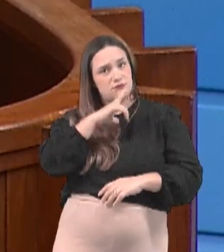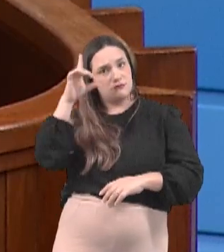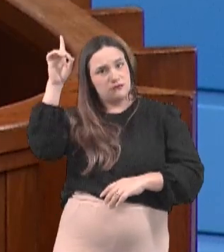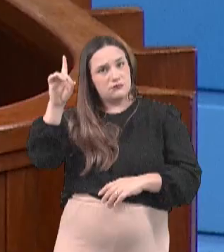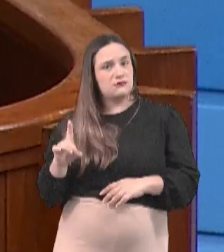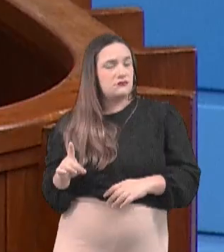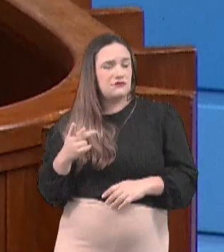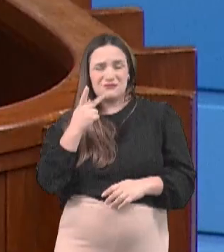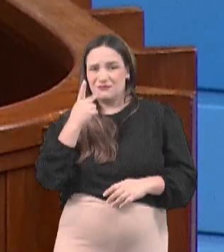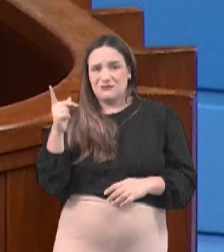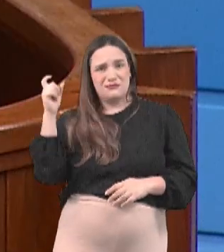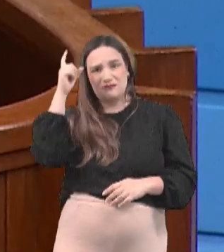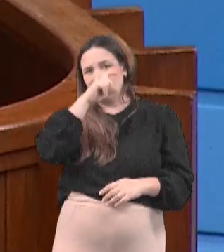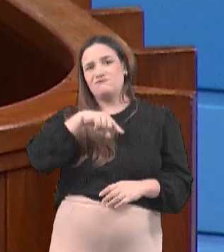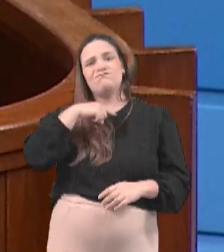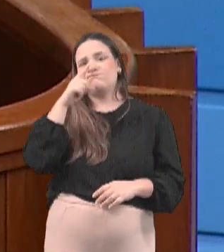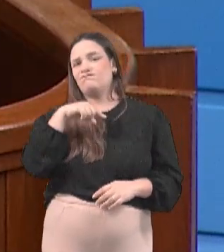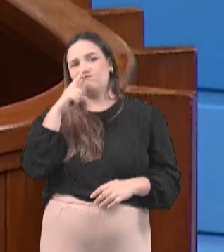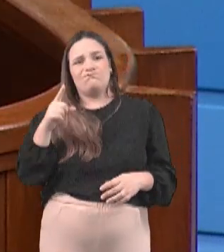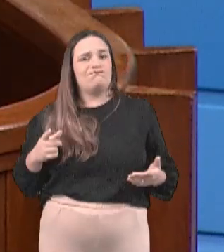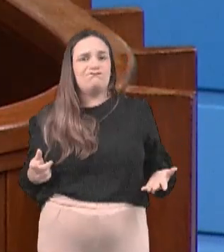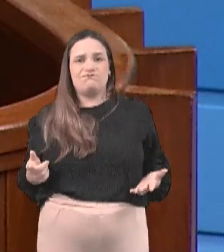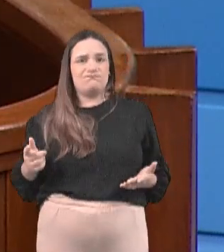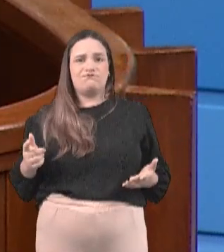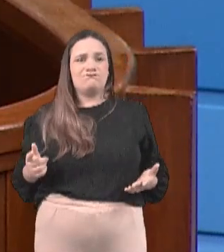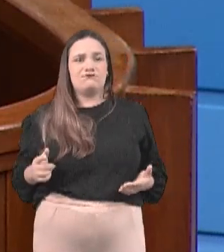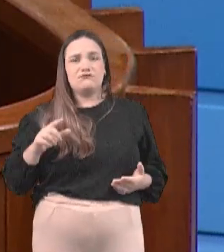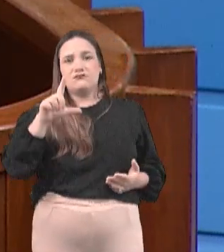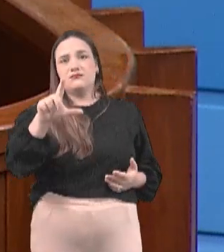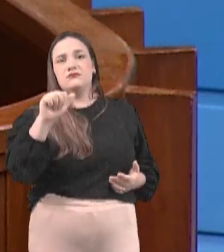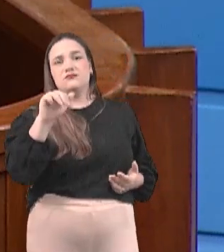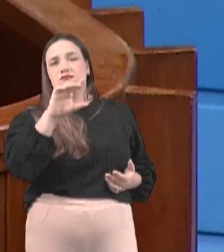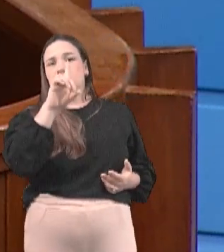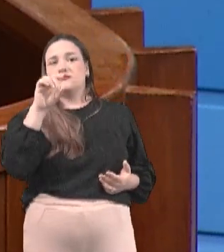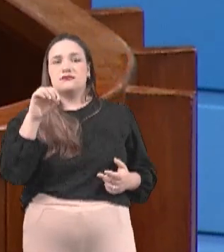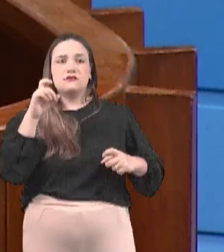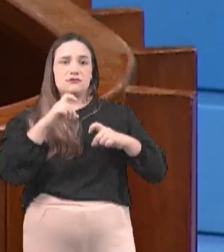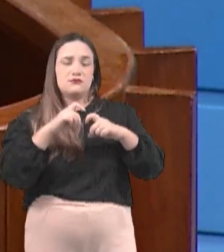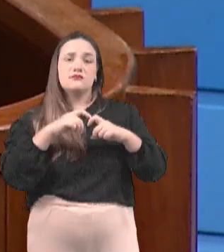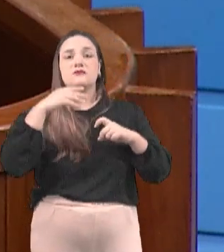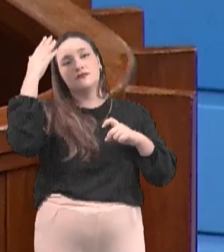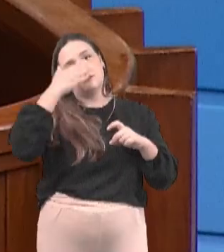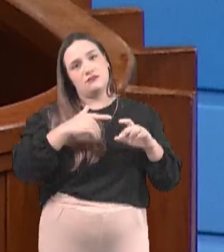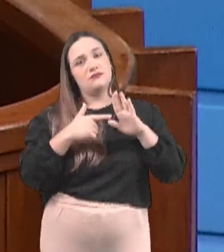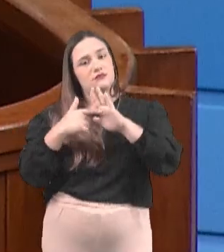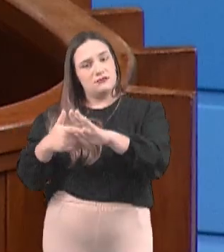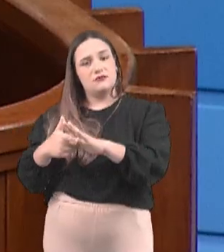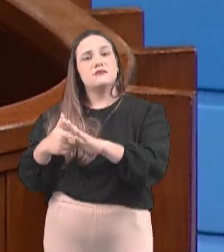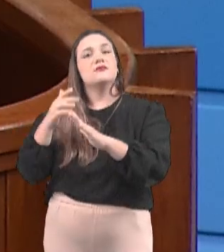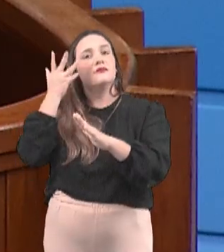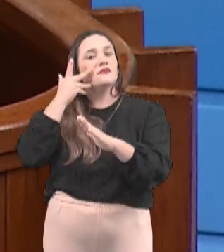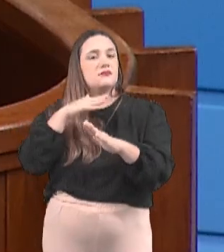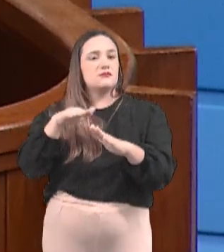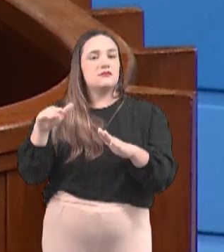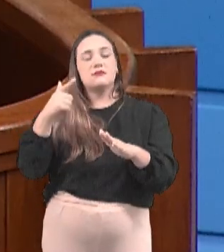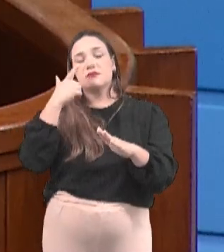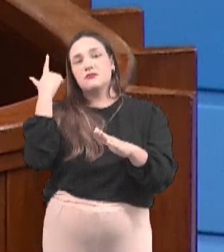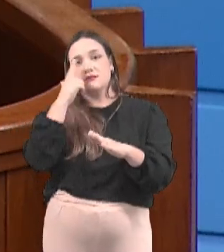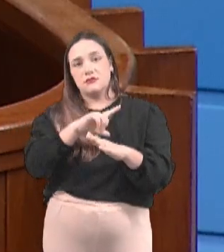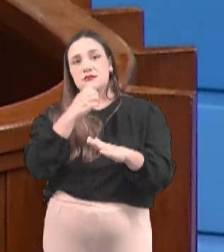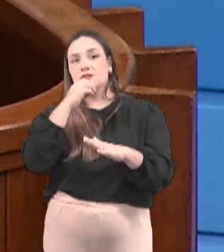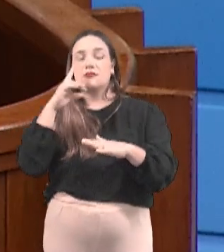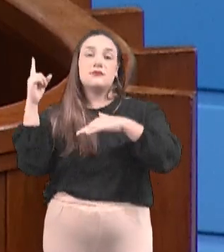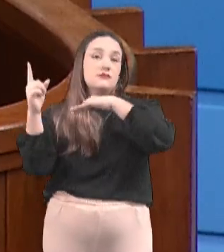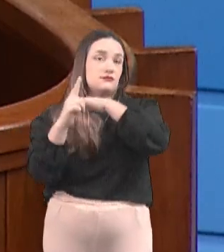muita dificuldade de conseguir o laudo para que a criança levar até a escola, para que a criança passe a ter o seu direito.